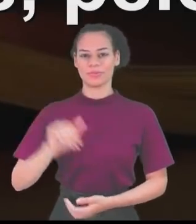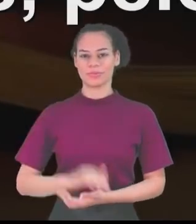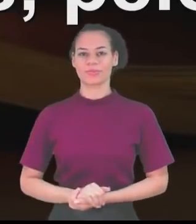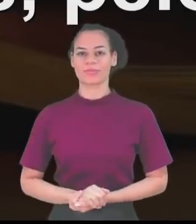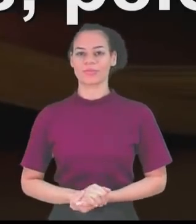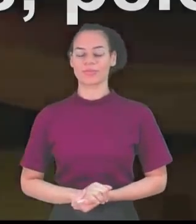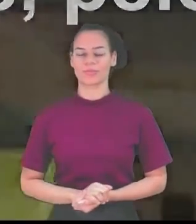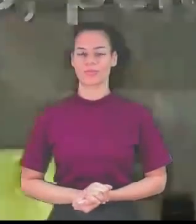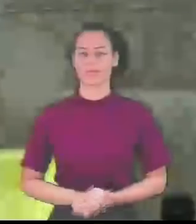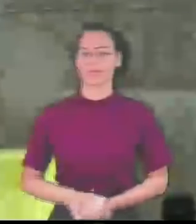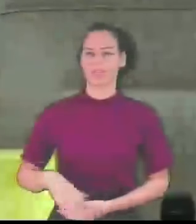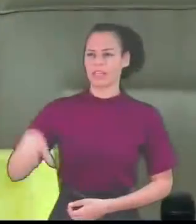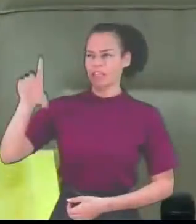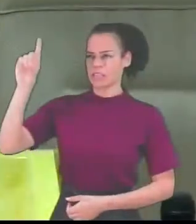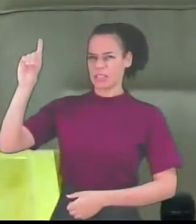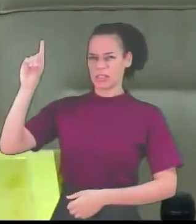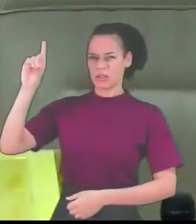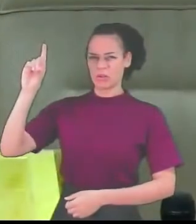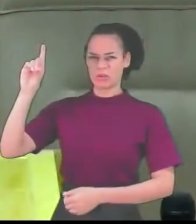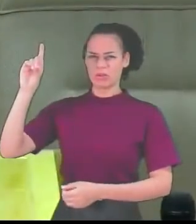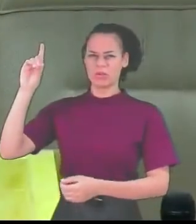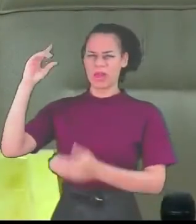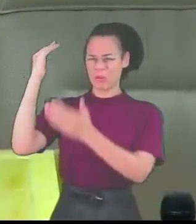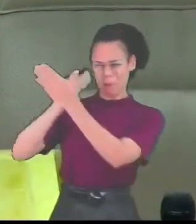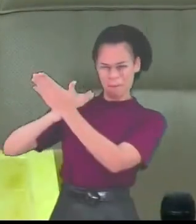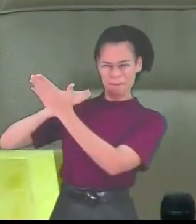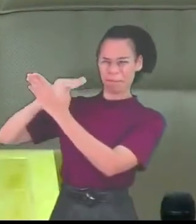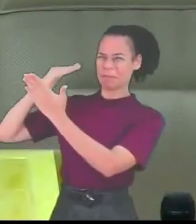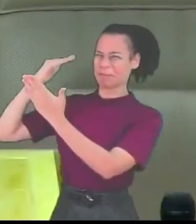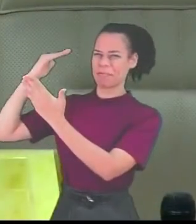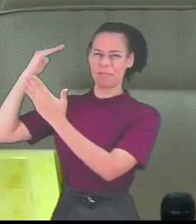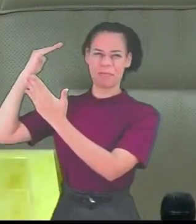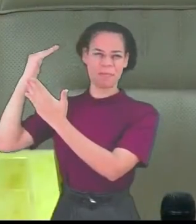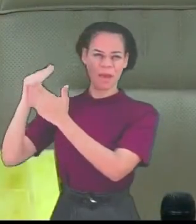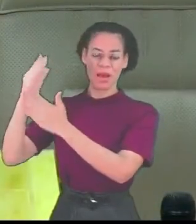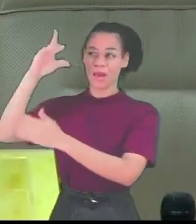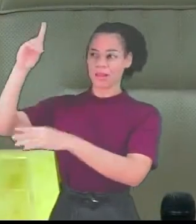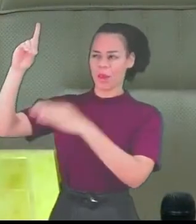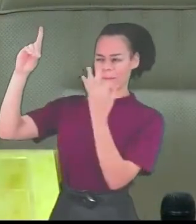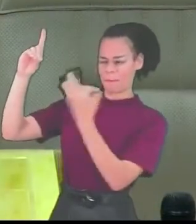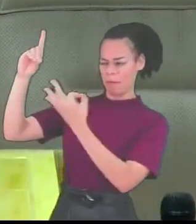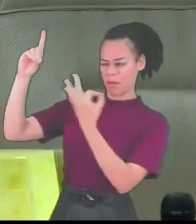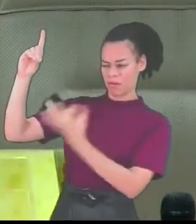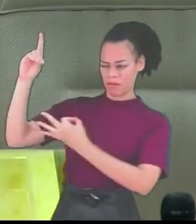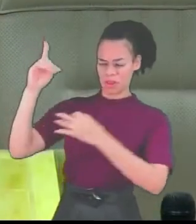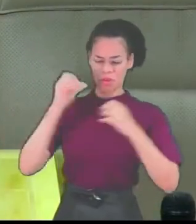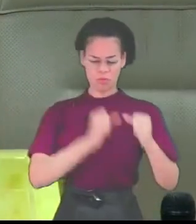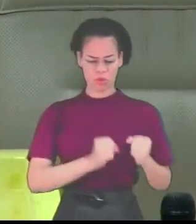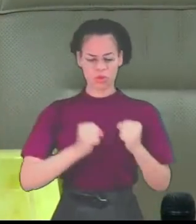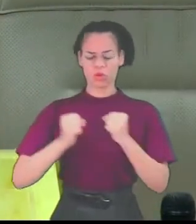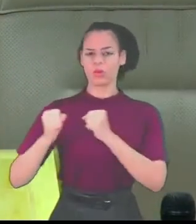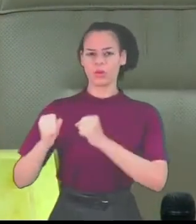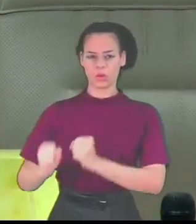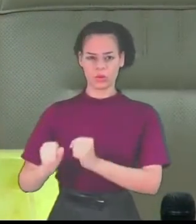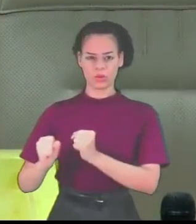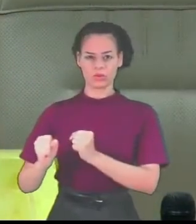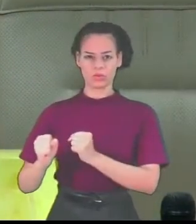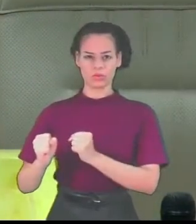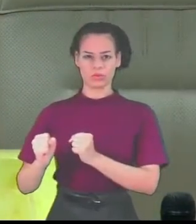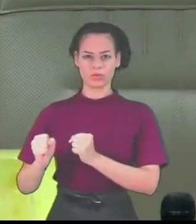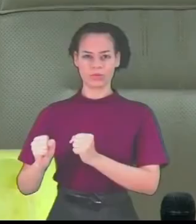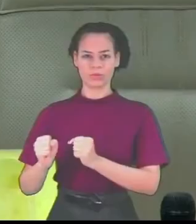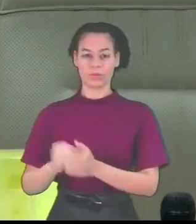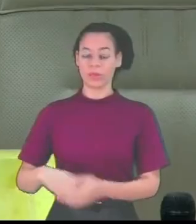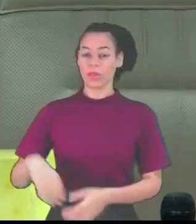e eu está lendo de tudo e ele é Sublime ele é poderoso Oi